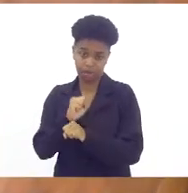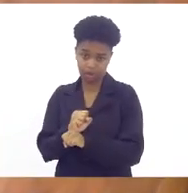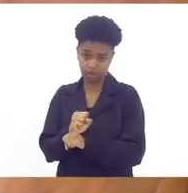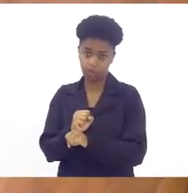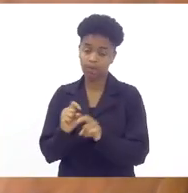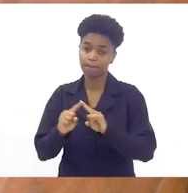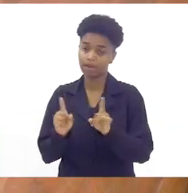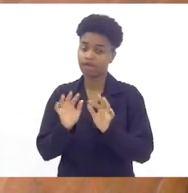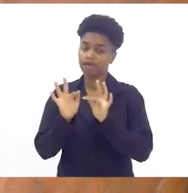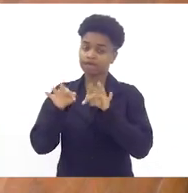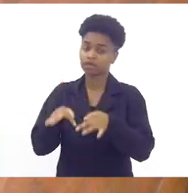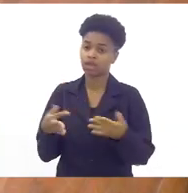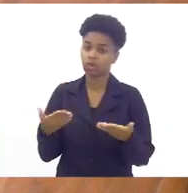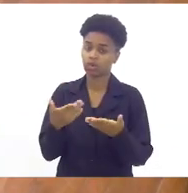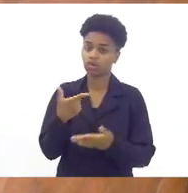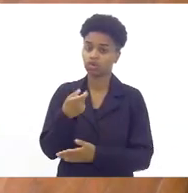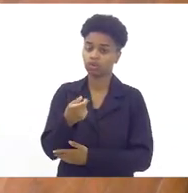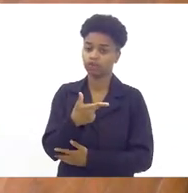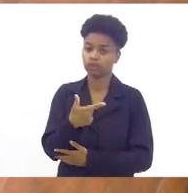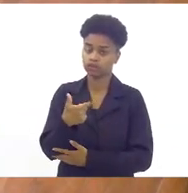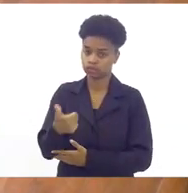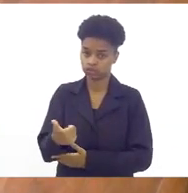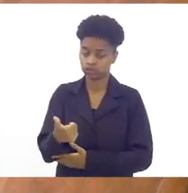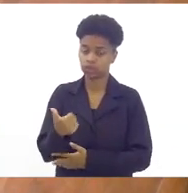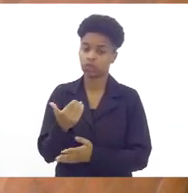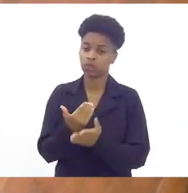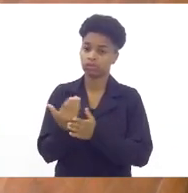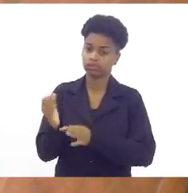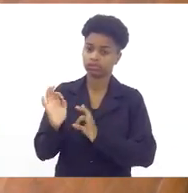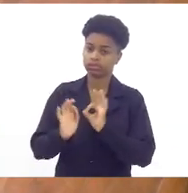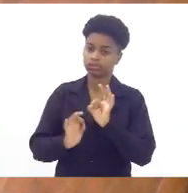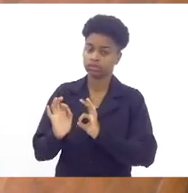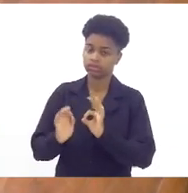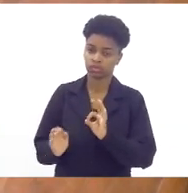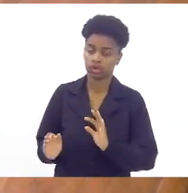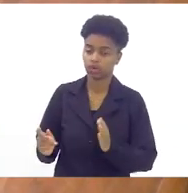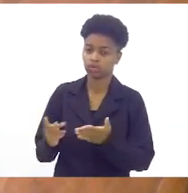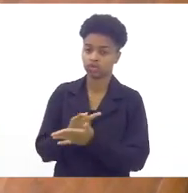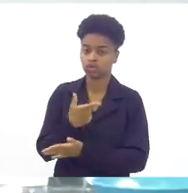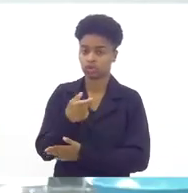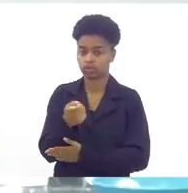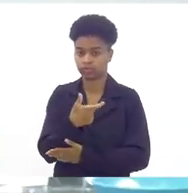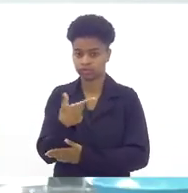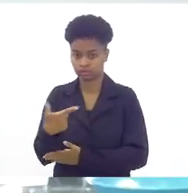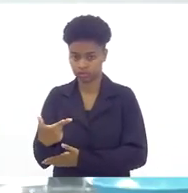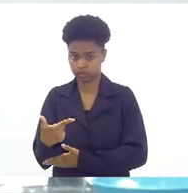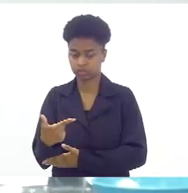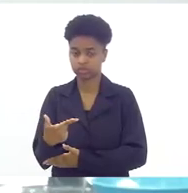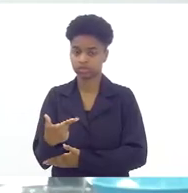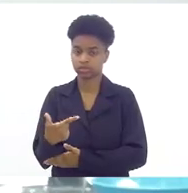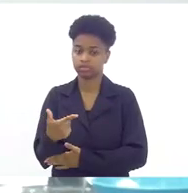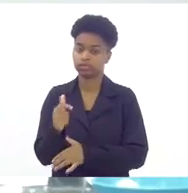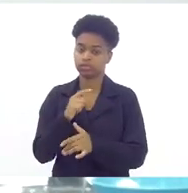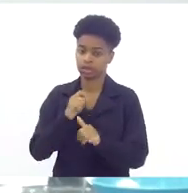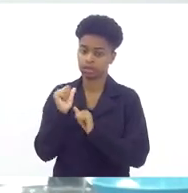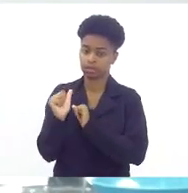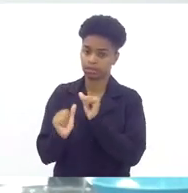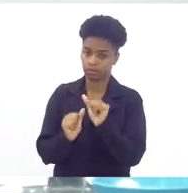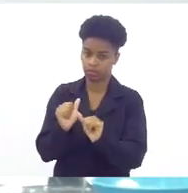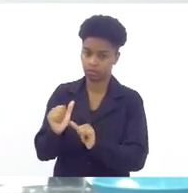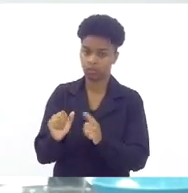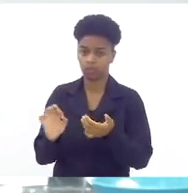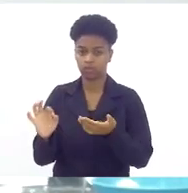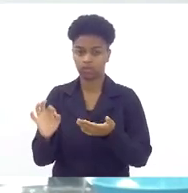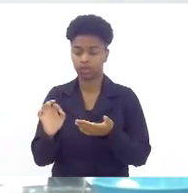gente finalizou aí em 2021 começou a implantar em 2022 como com alteração de